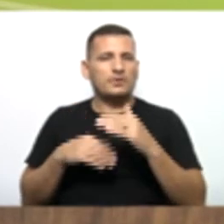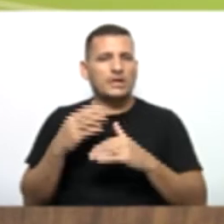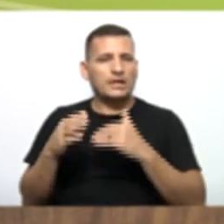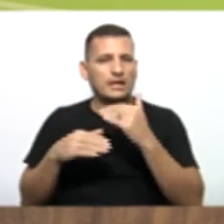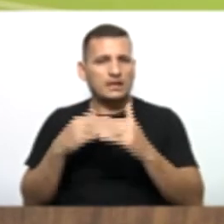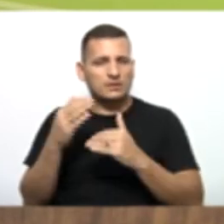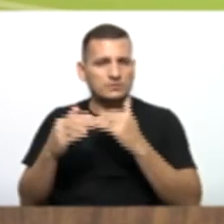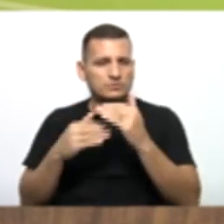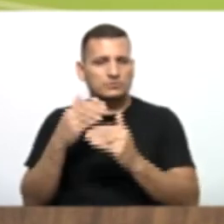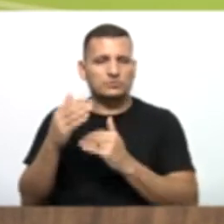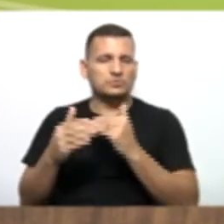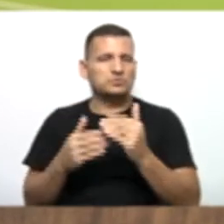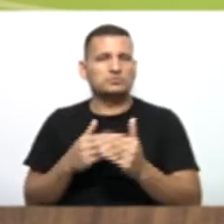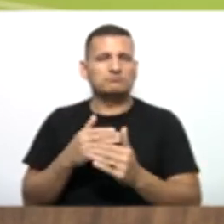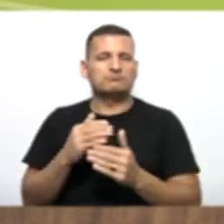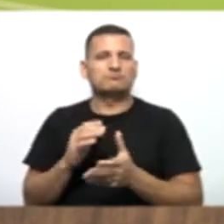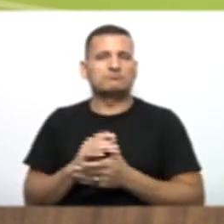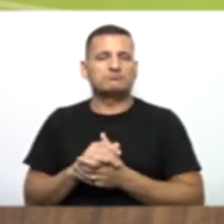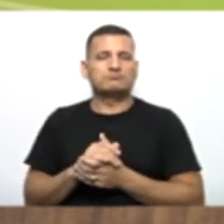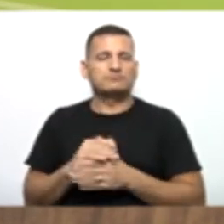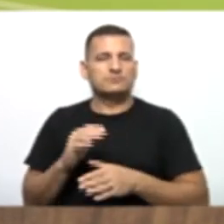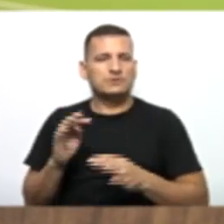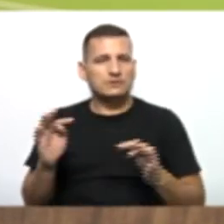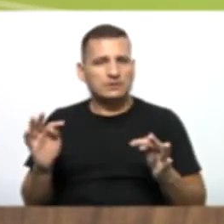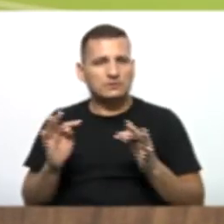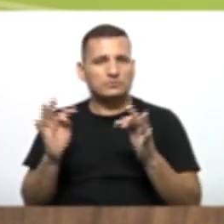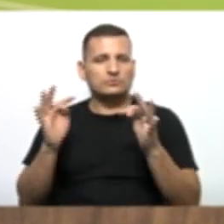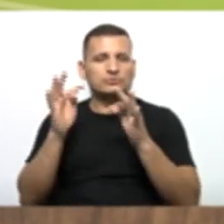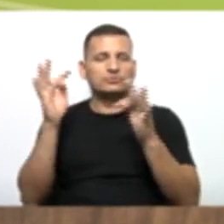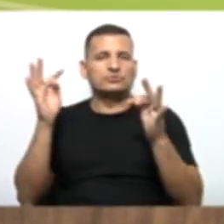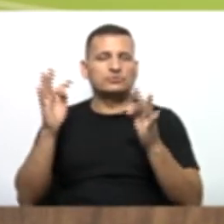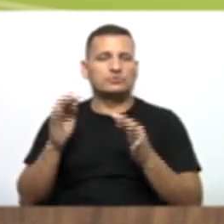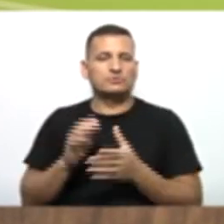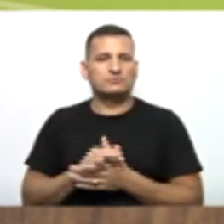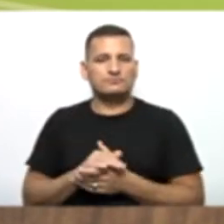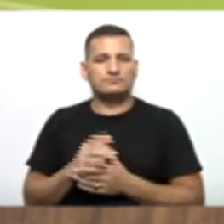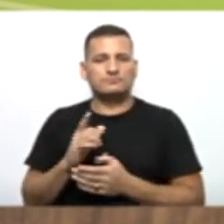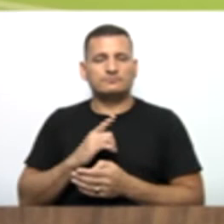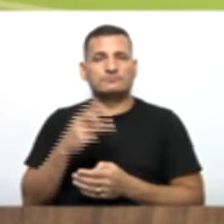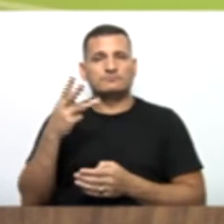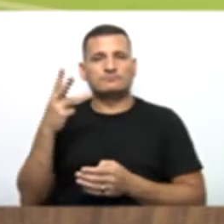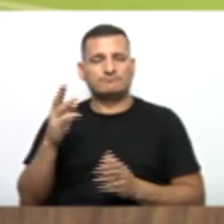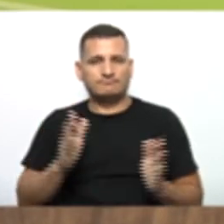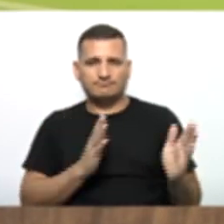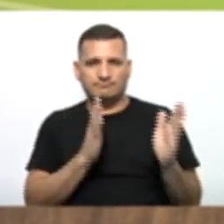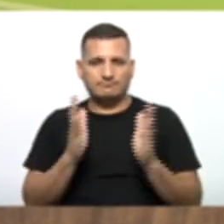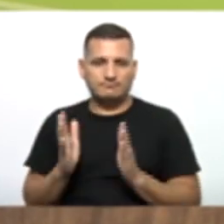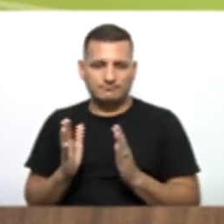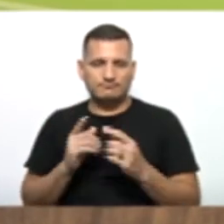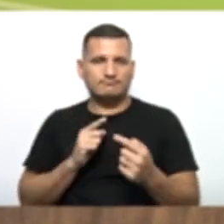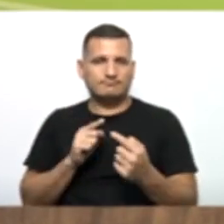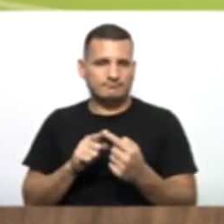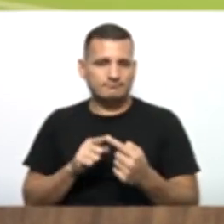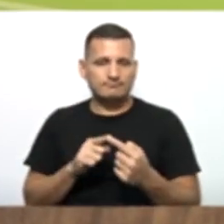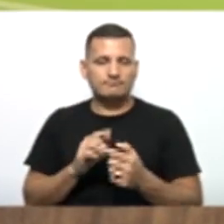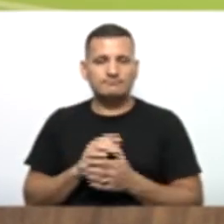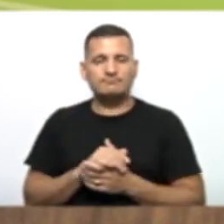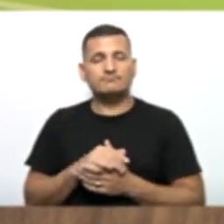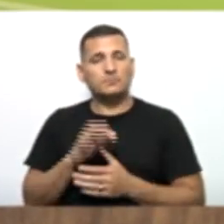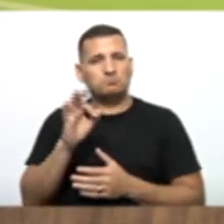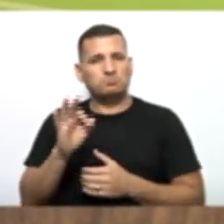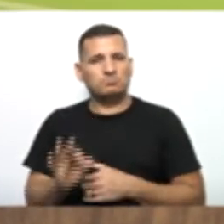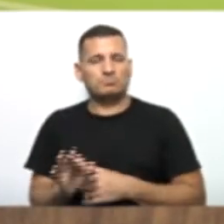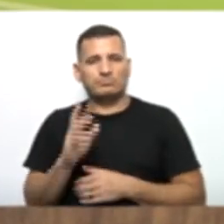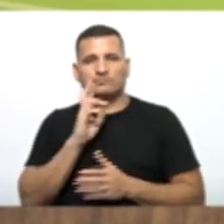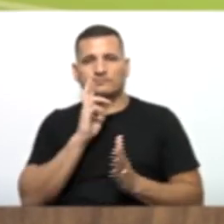custo, desenvolvimento de tecnologia para a conquista, está, portanto, no terceiro estágio. Ou seja, ela